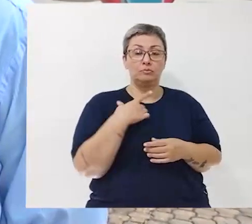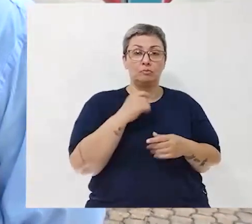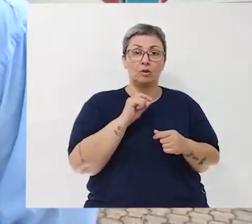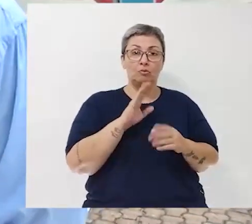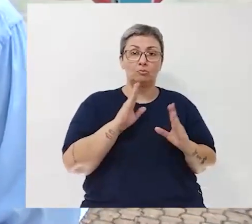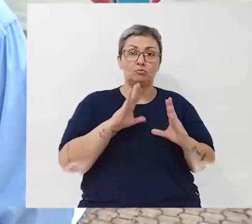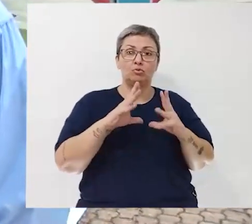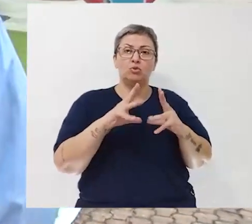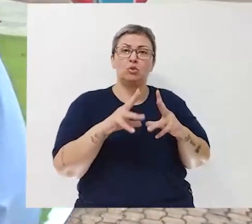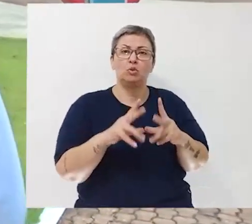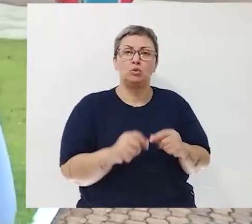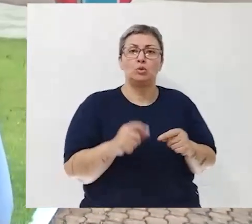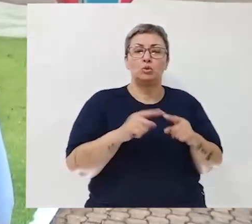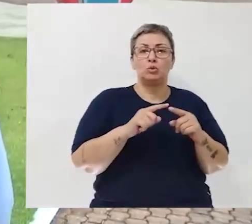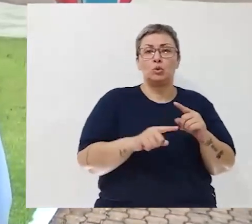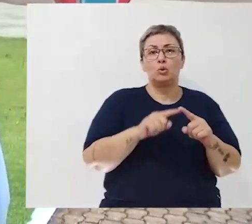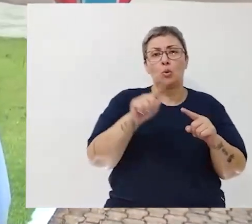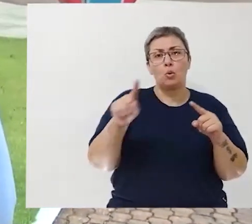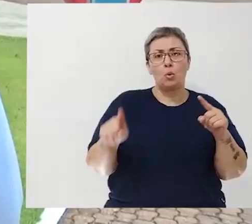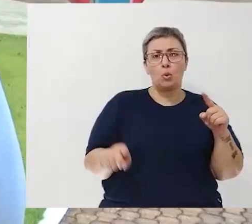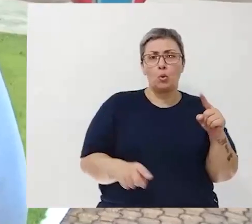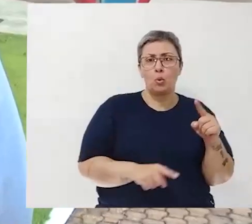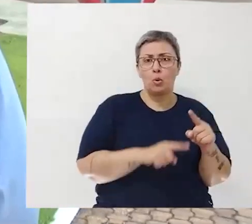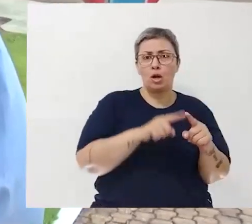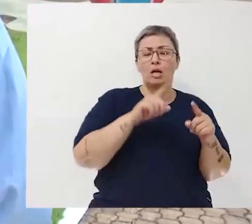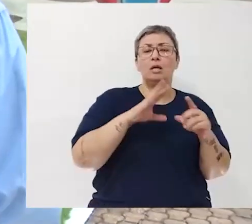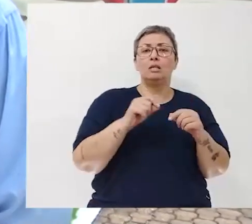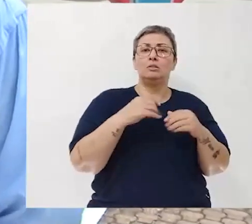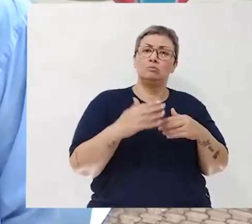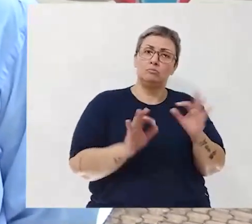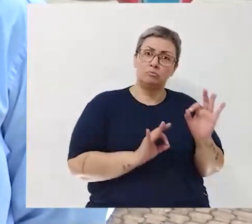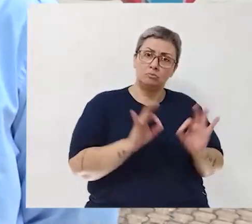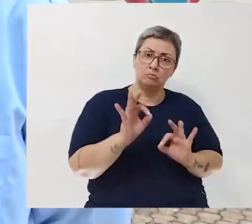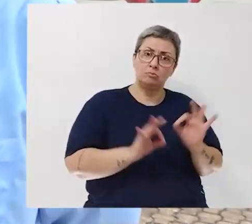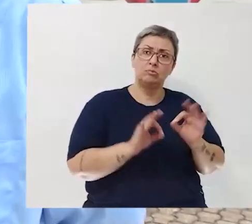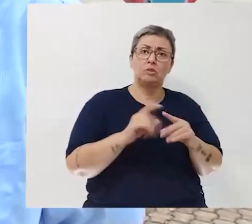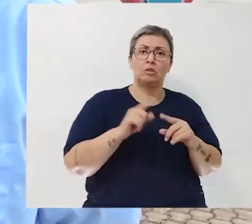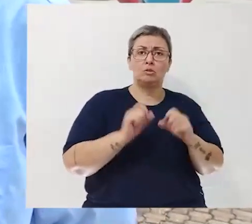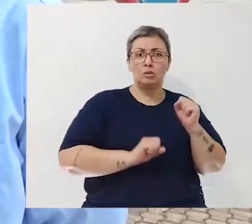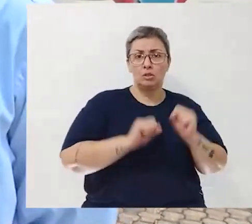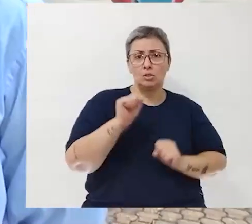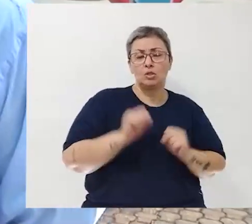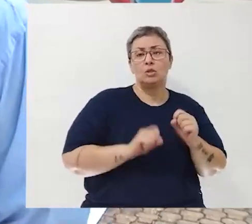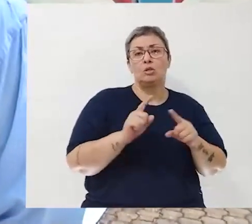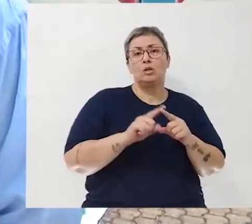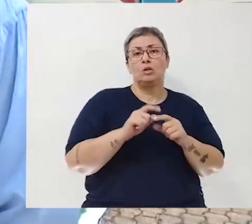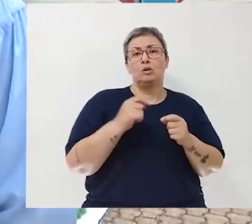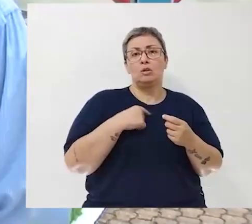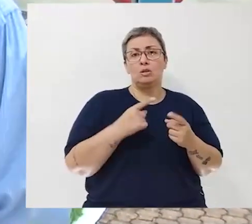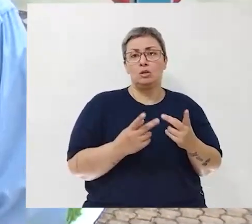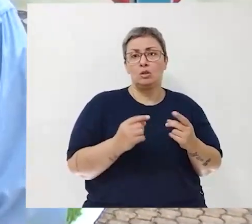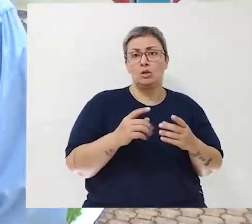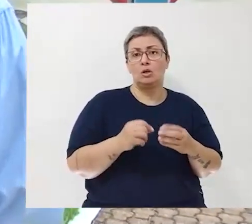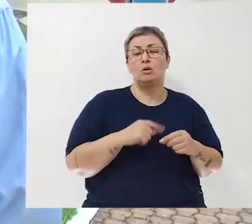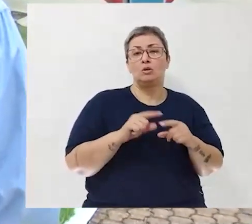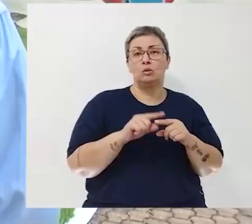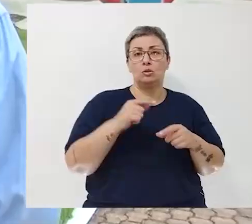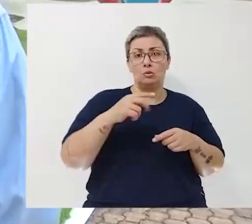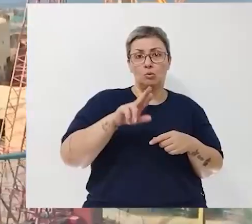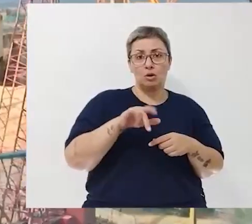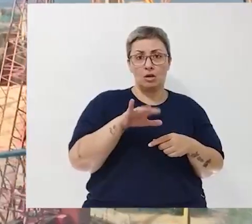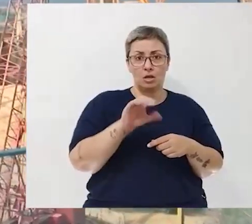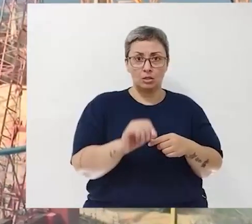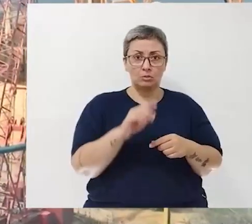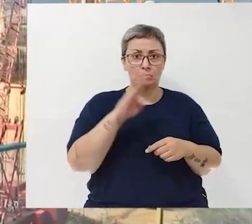dominando praticamente todo o ciclo de prospecção, fabricação de combustível e de urânio no